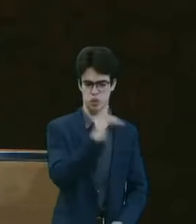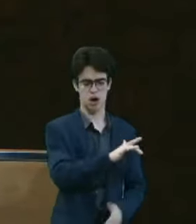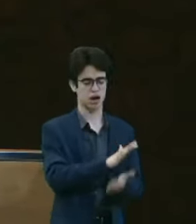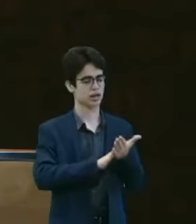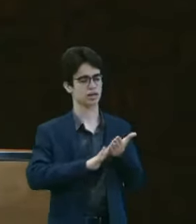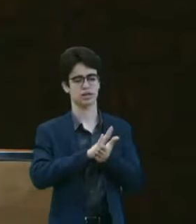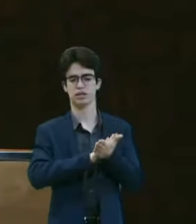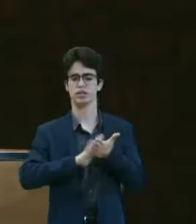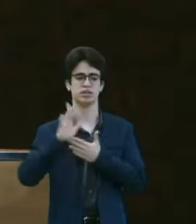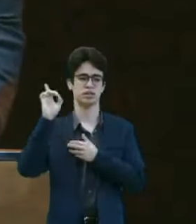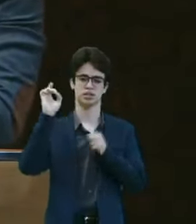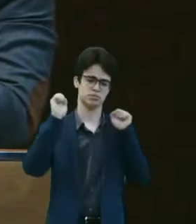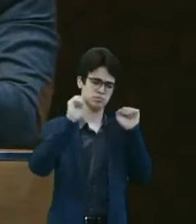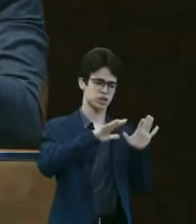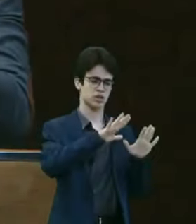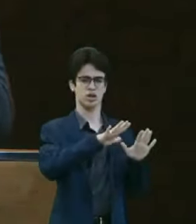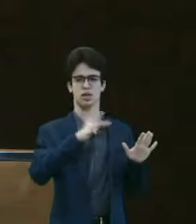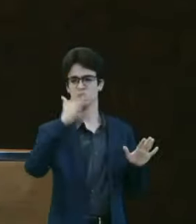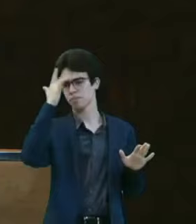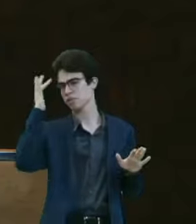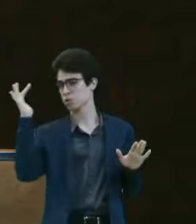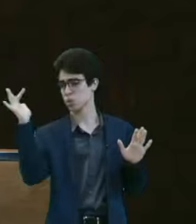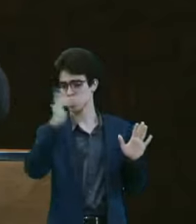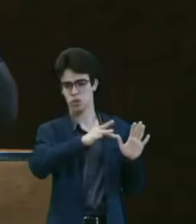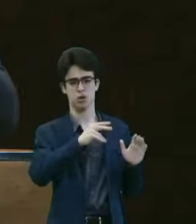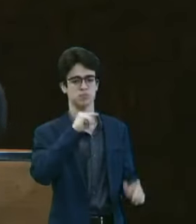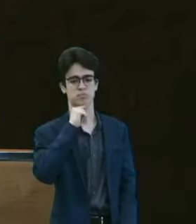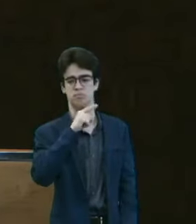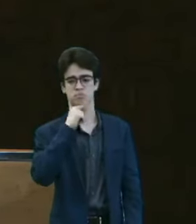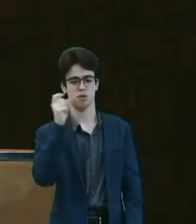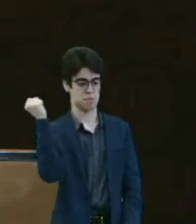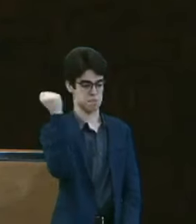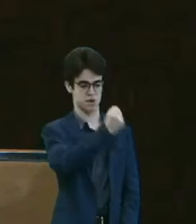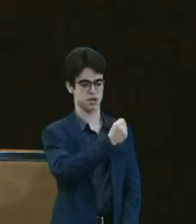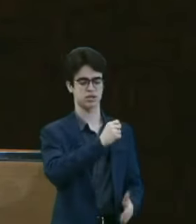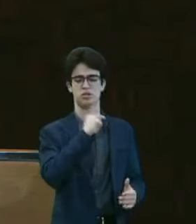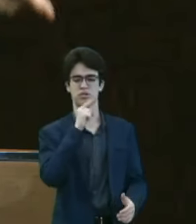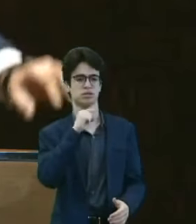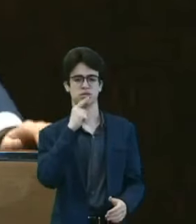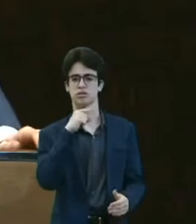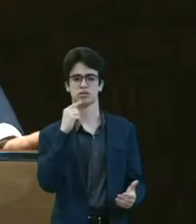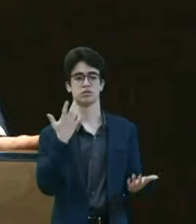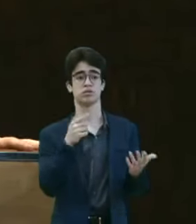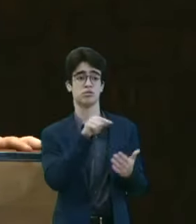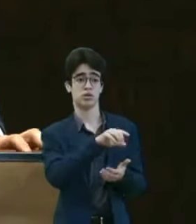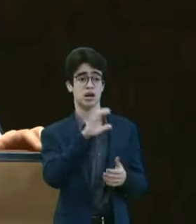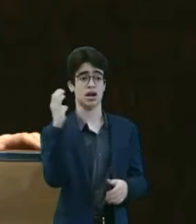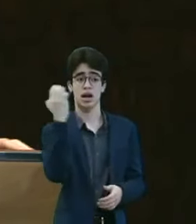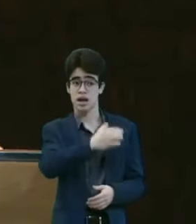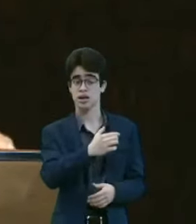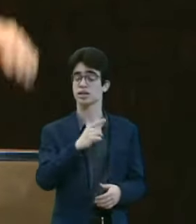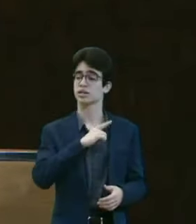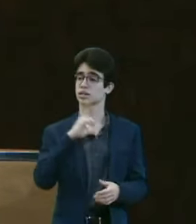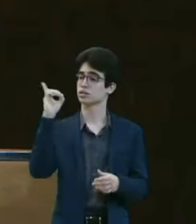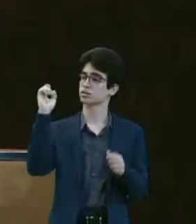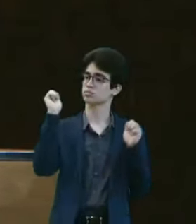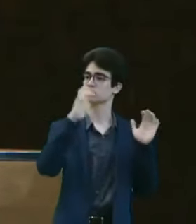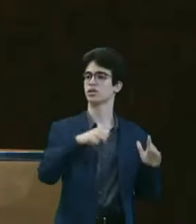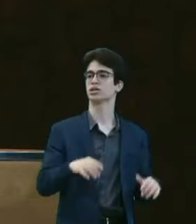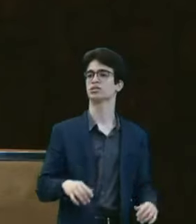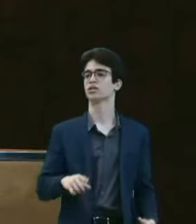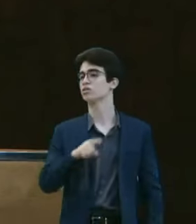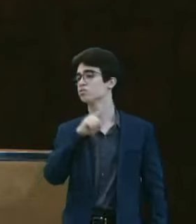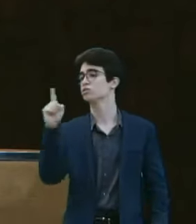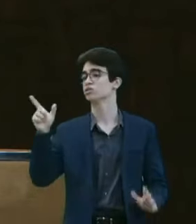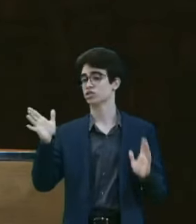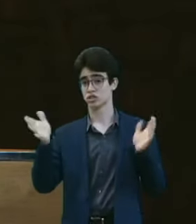Um sinal de bênção. Ninguém podia tocar, ninguém podia matar. Caim recebe esse sinal de bênção do Senhor. Quantos aqui entregaram